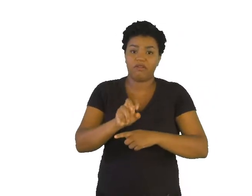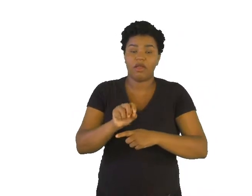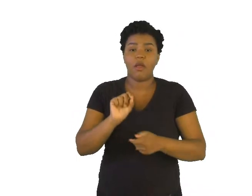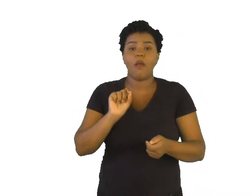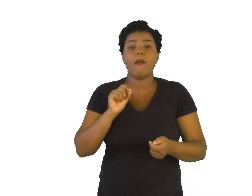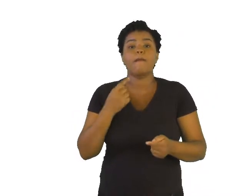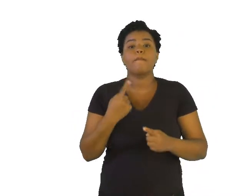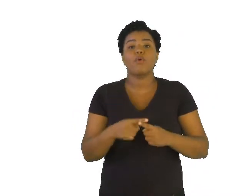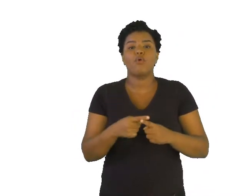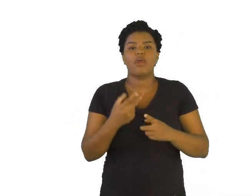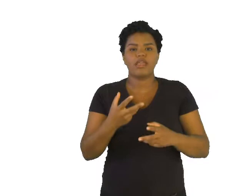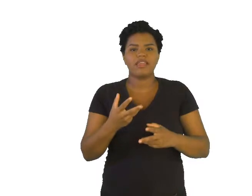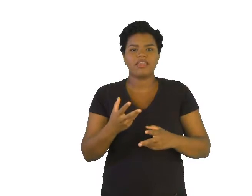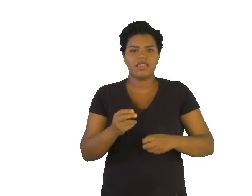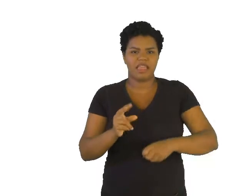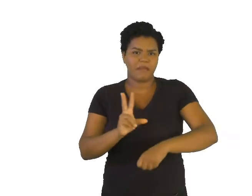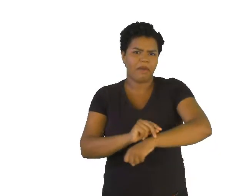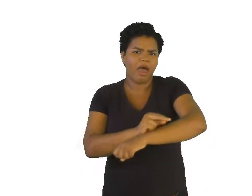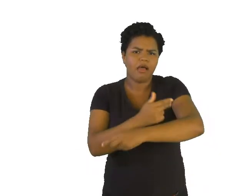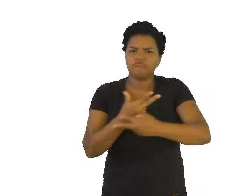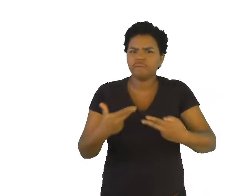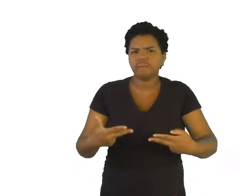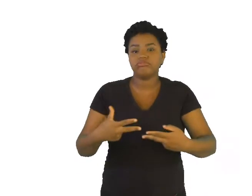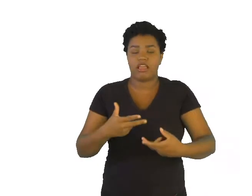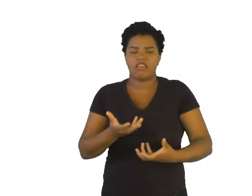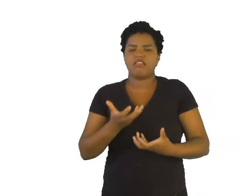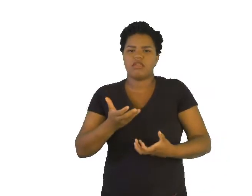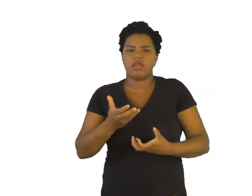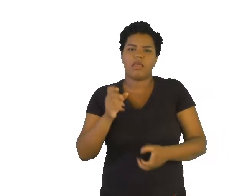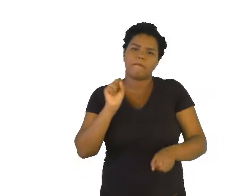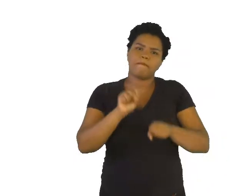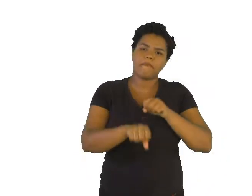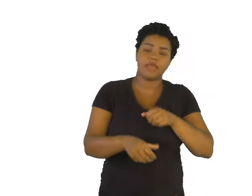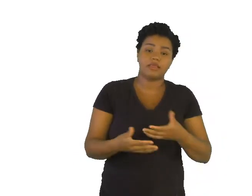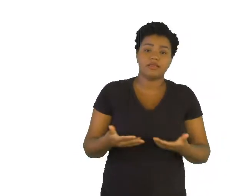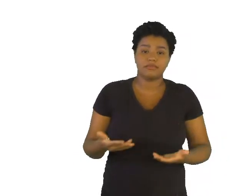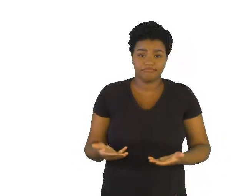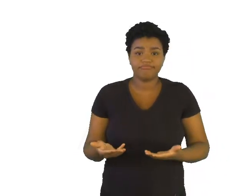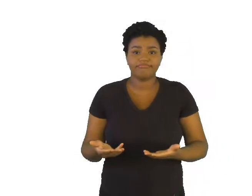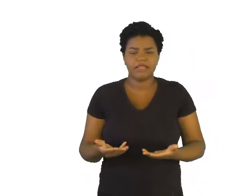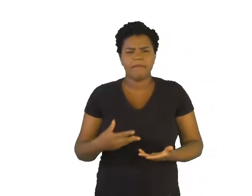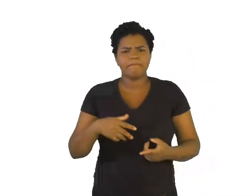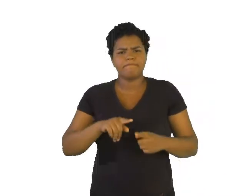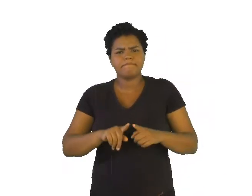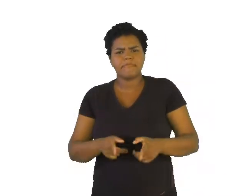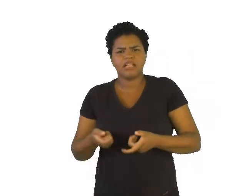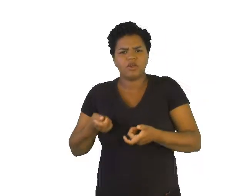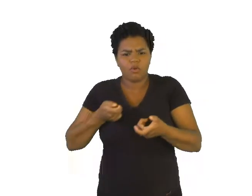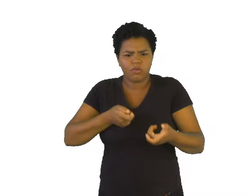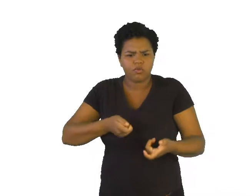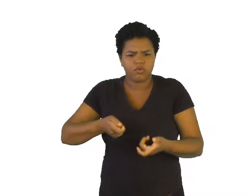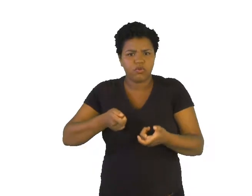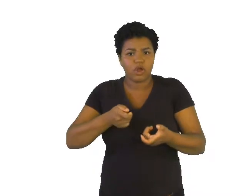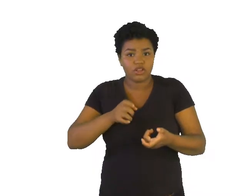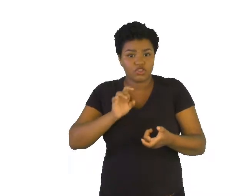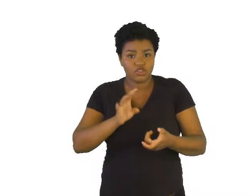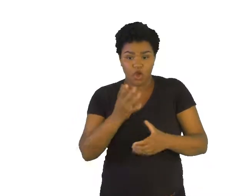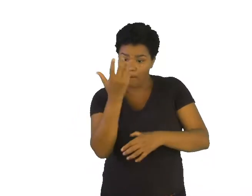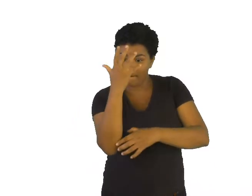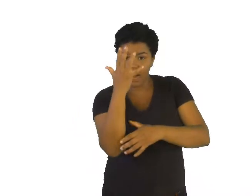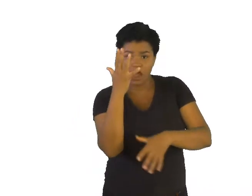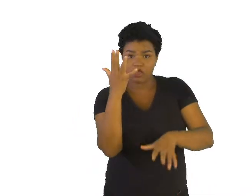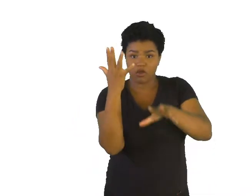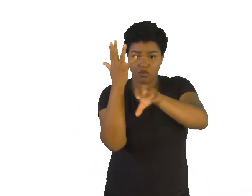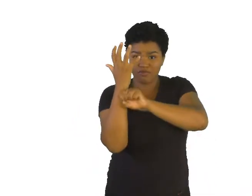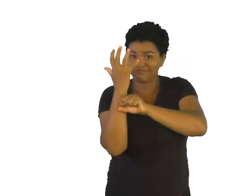as pragas, só que entendam uma coisa, o agrotóxico ele não fica só na planta, ele desce